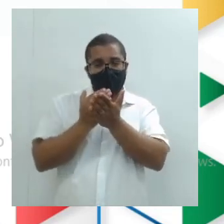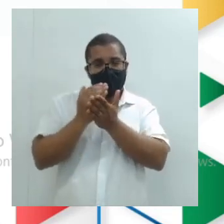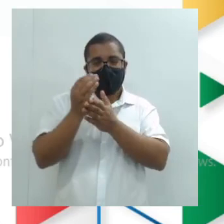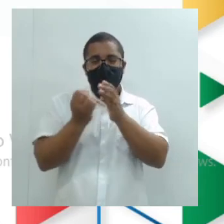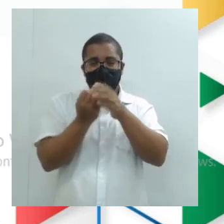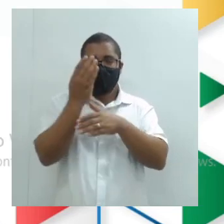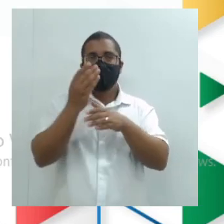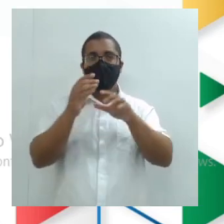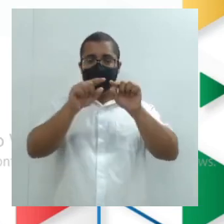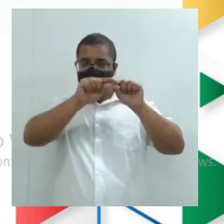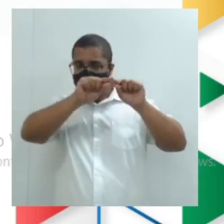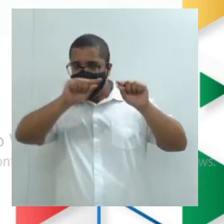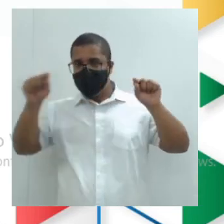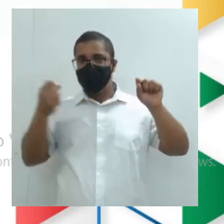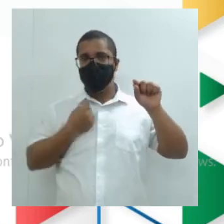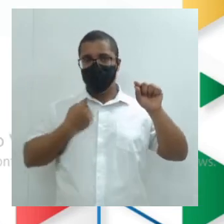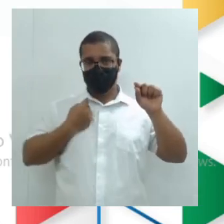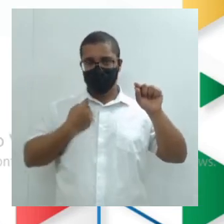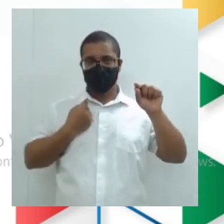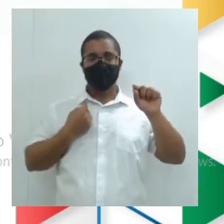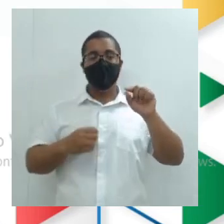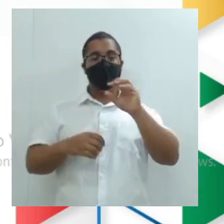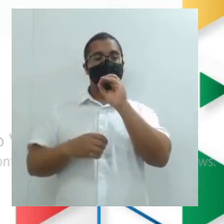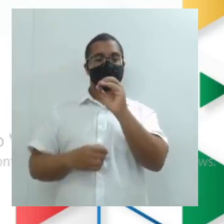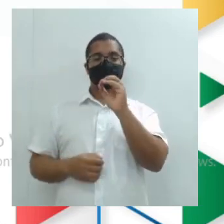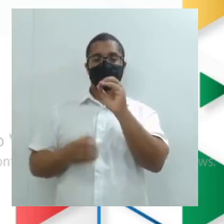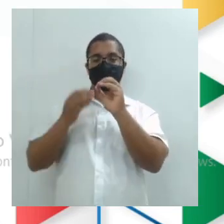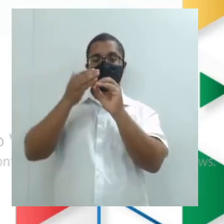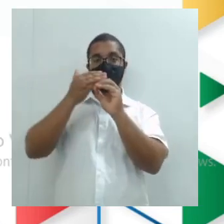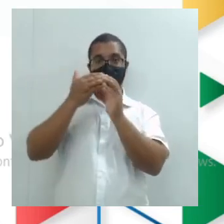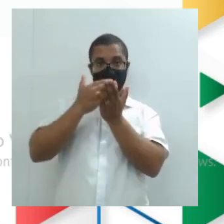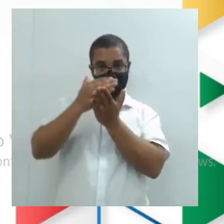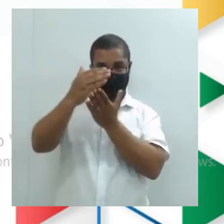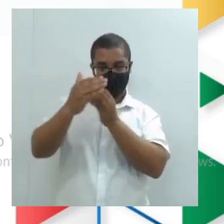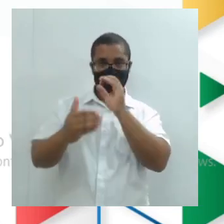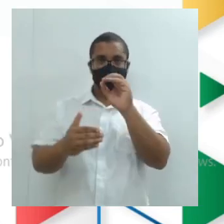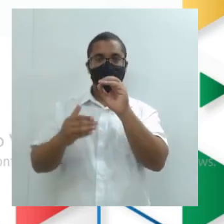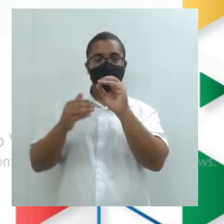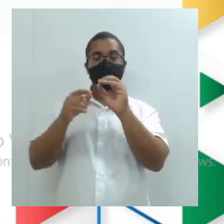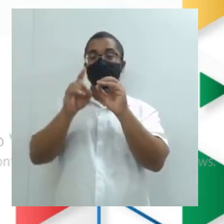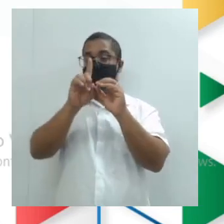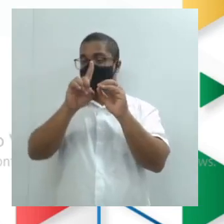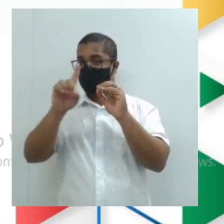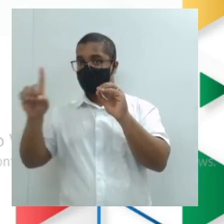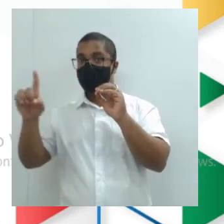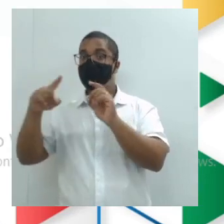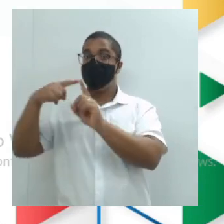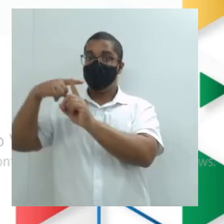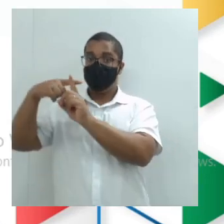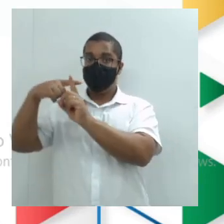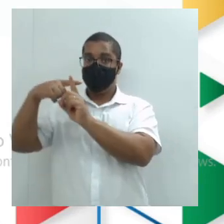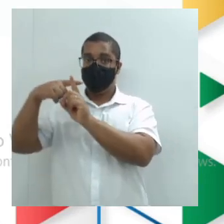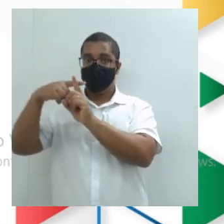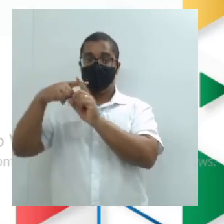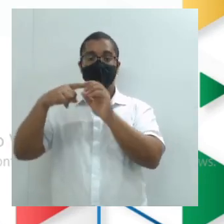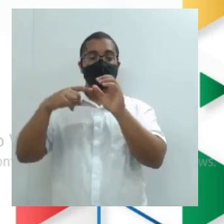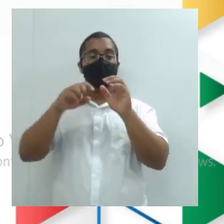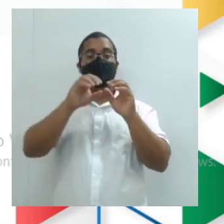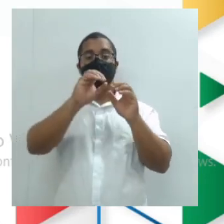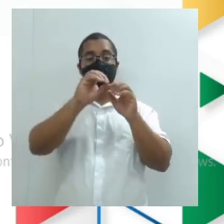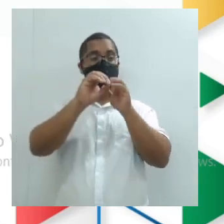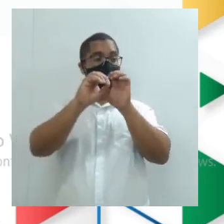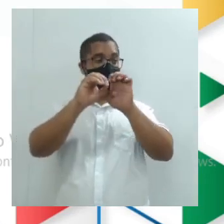0. Aí, para a tua direita, os números são positivos e para a tua esquerda, os números